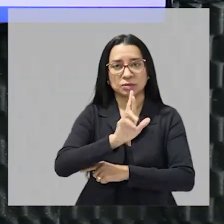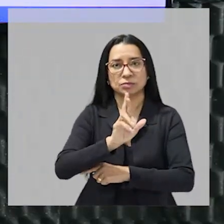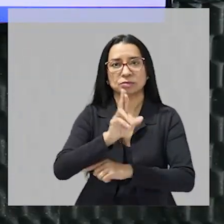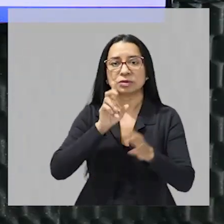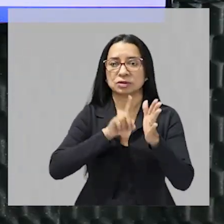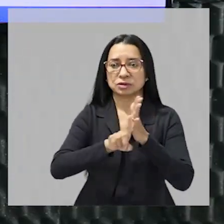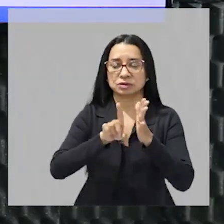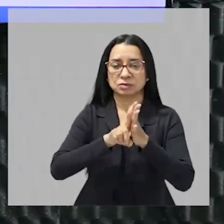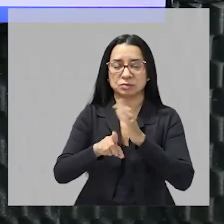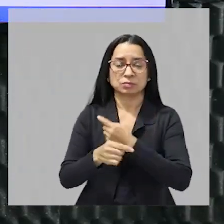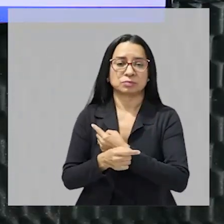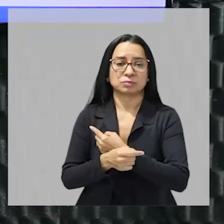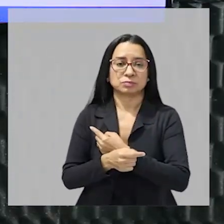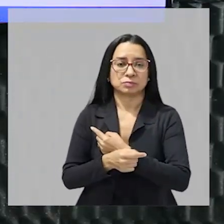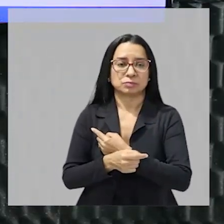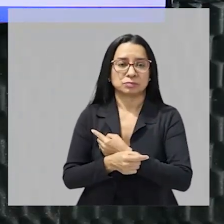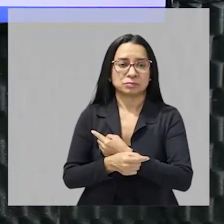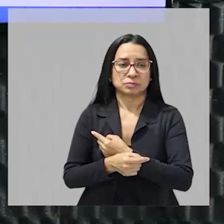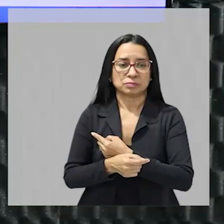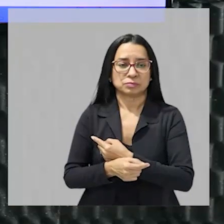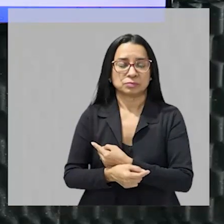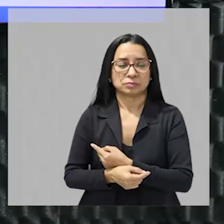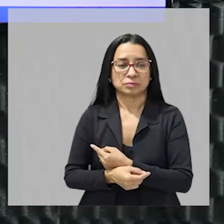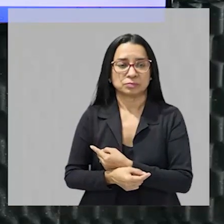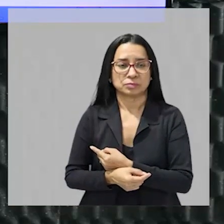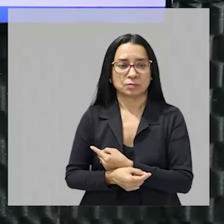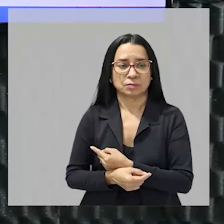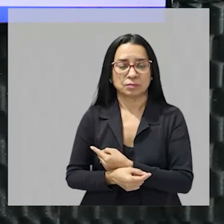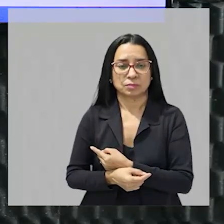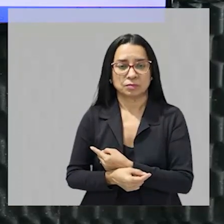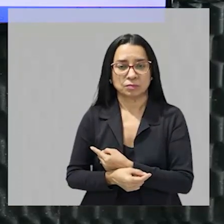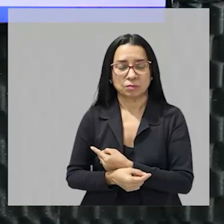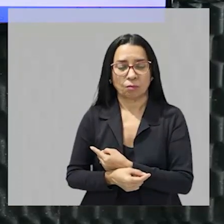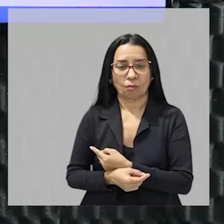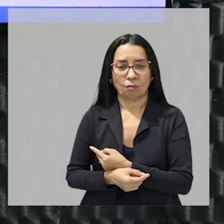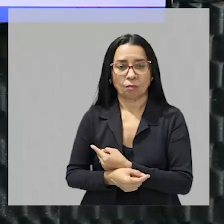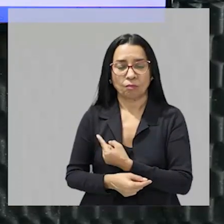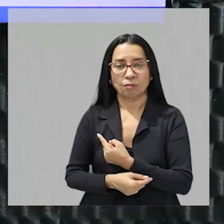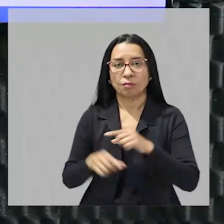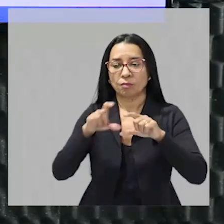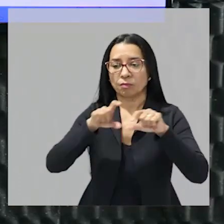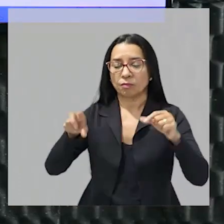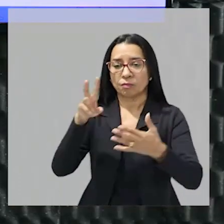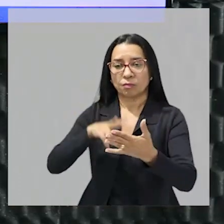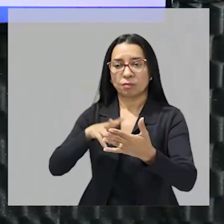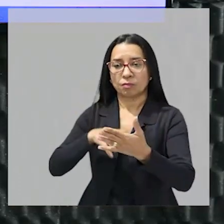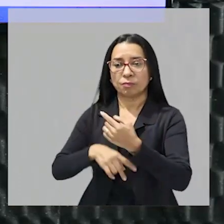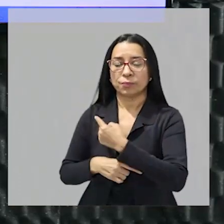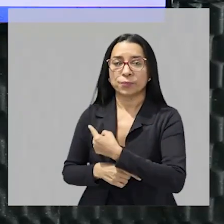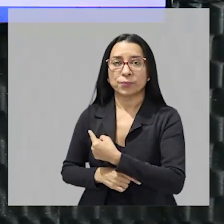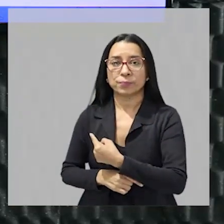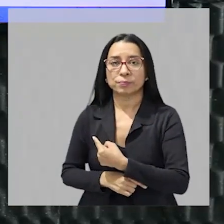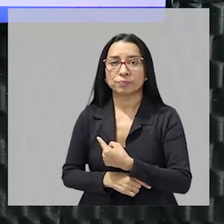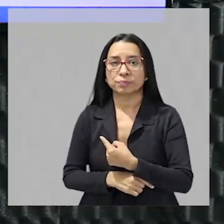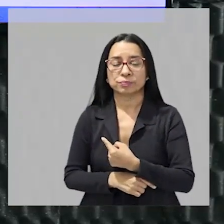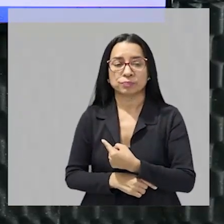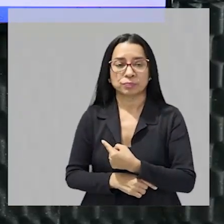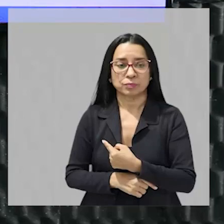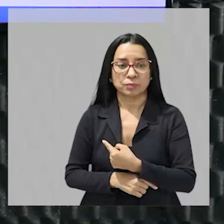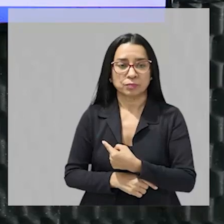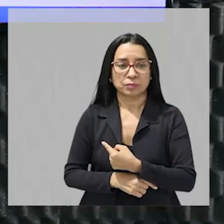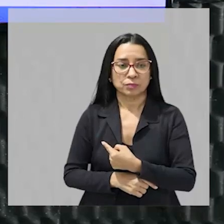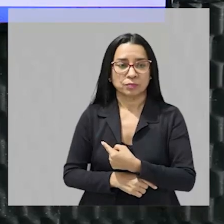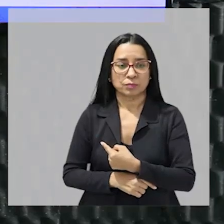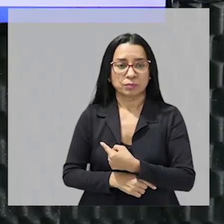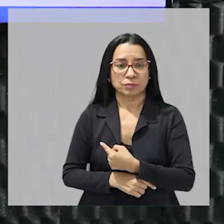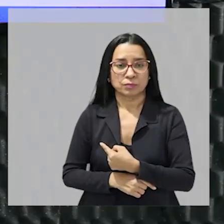ir para o texto motivador. Vamos ver se a gente consegue. Então, o uso de combustíveis fósseis, com base em sua potencial contribuição para aumentar o quê?